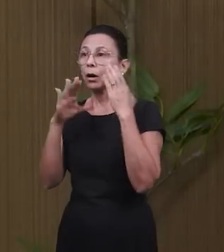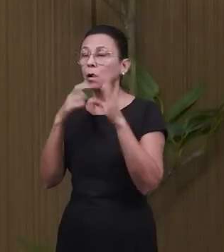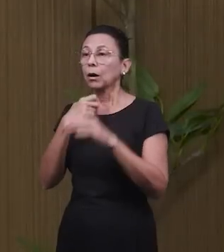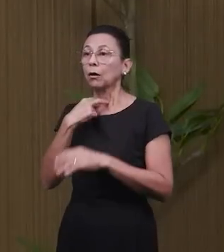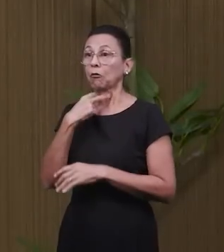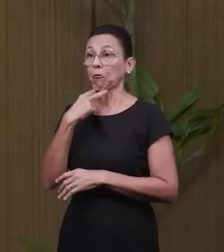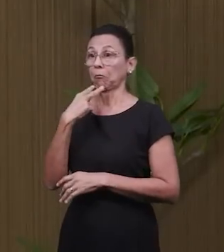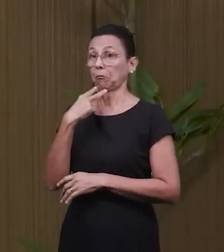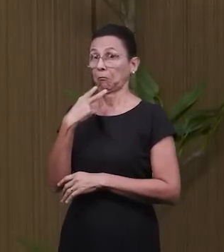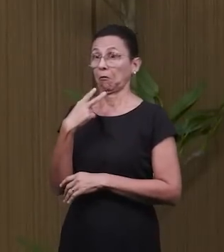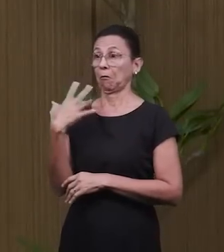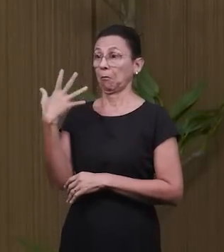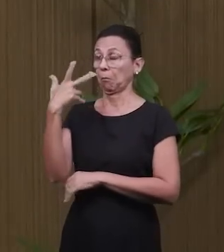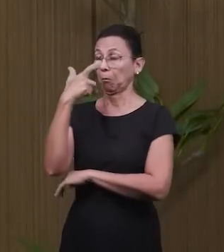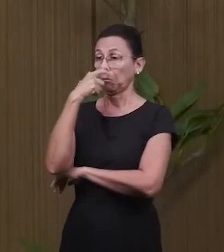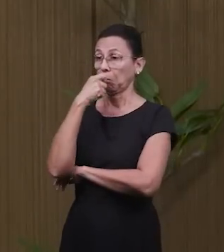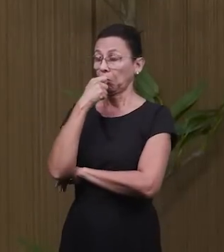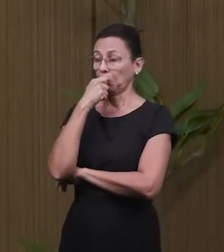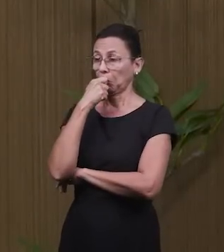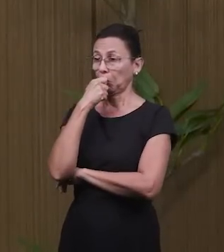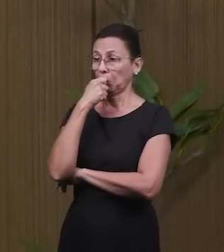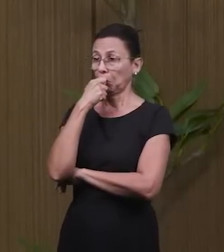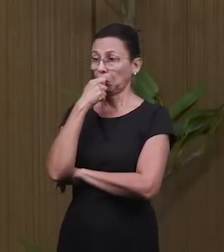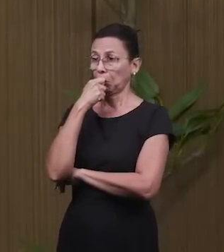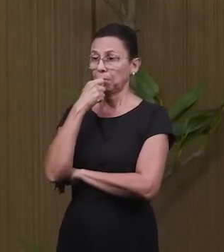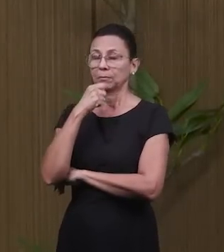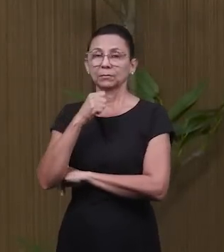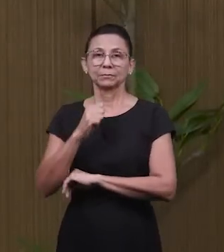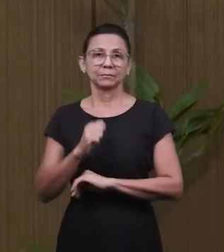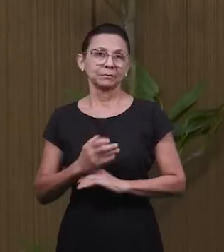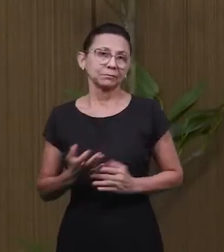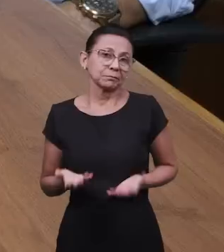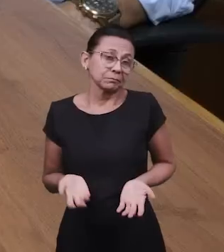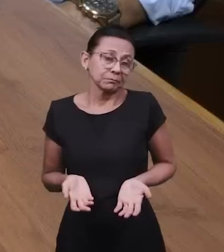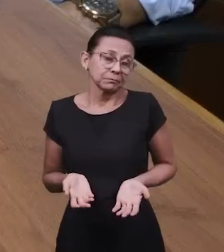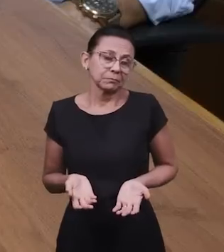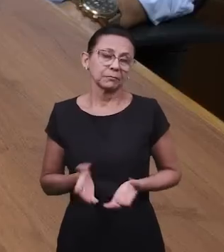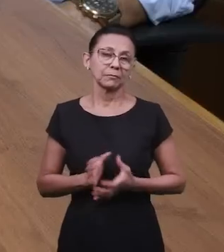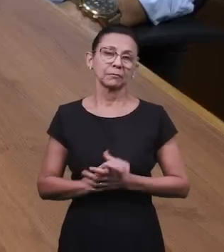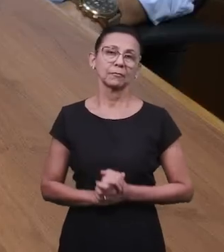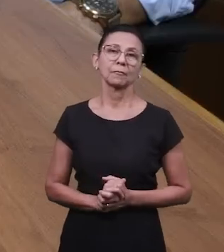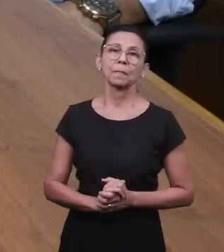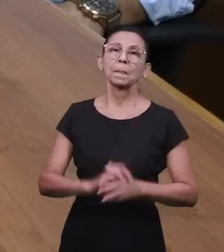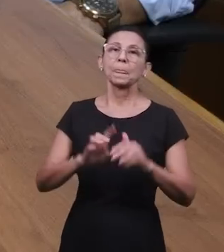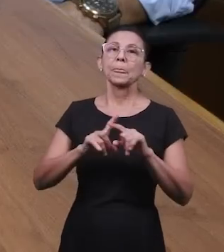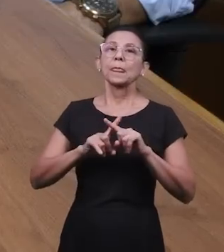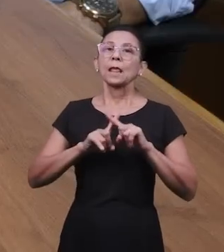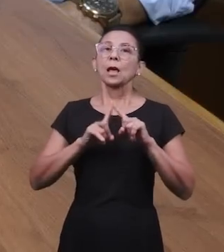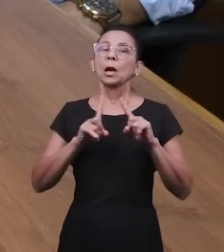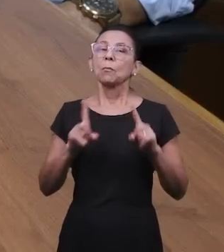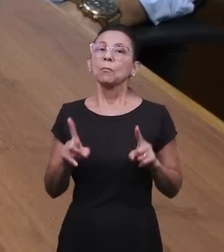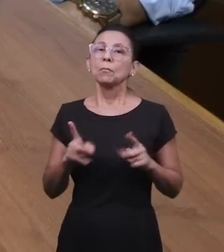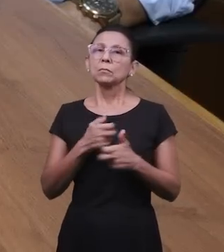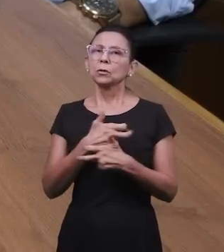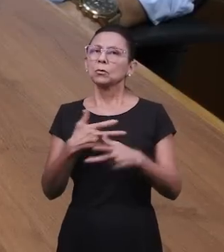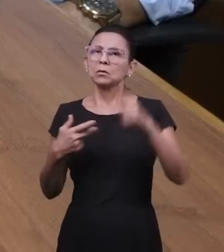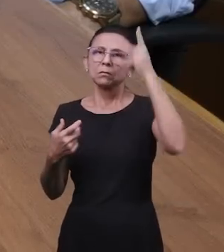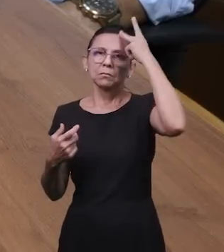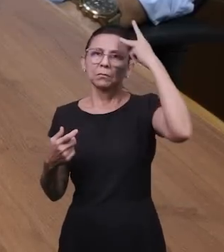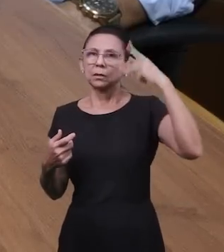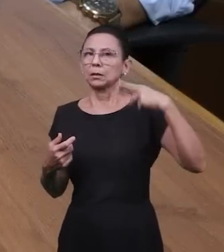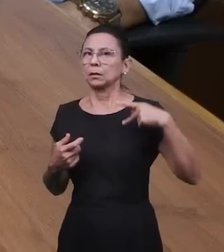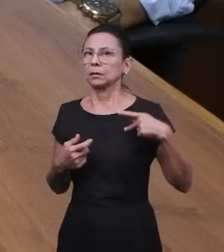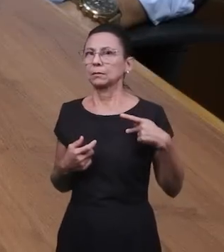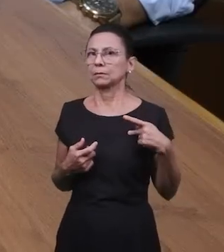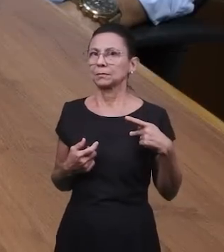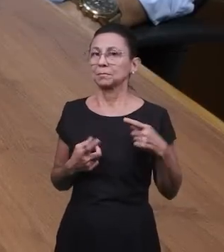maravilhosa. Mas quando você tem uma igreja que o Senhor está se revelando ali, o Espírito Santo está revelando Jesus